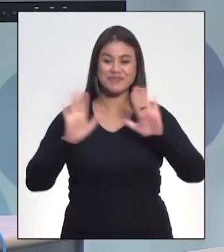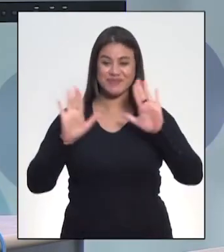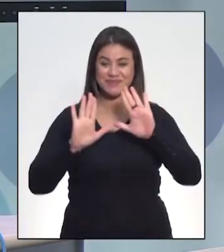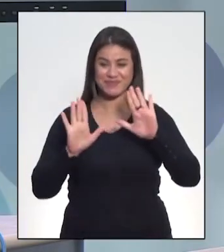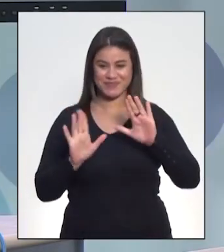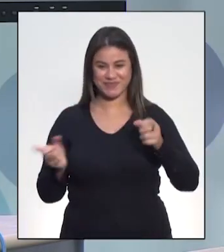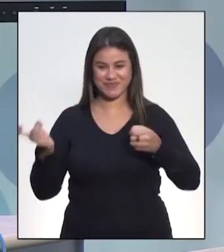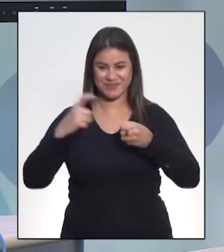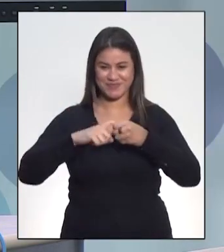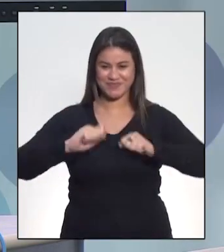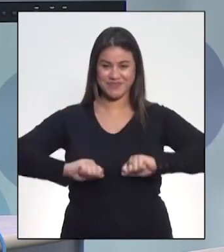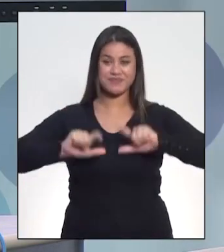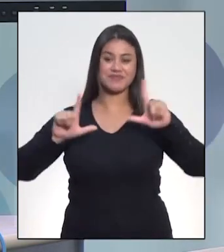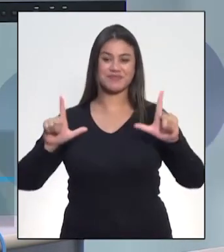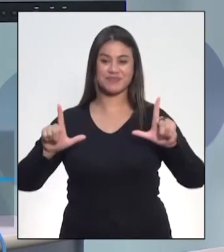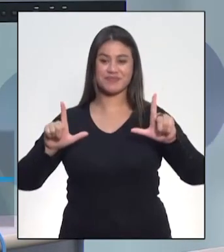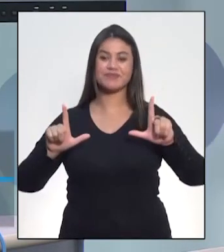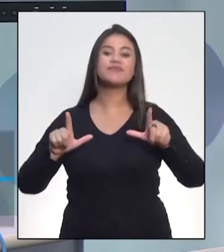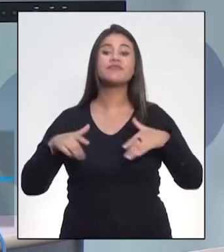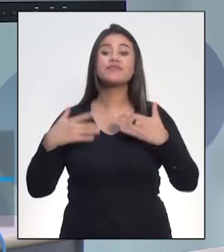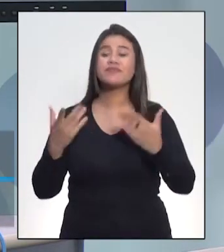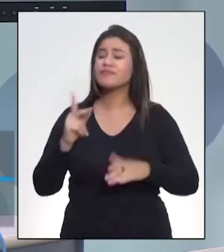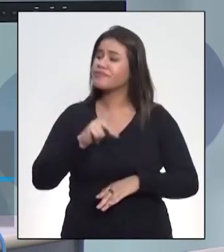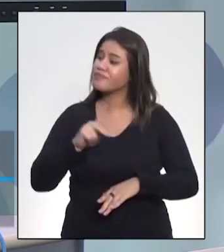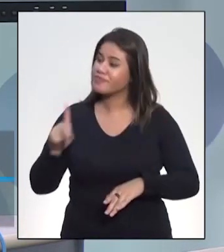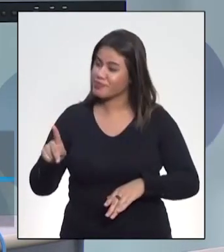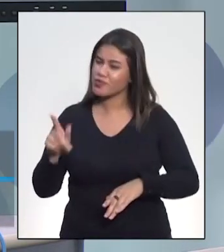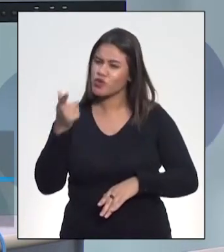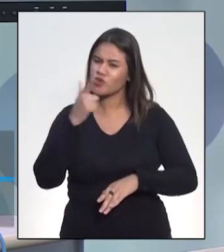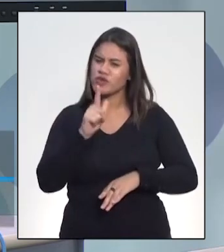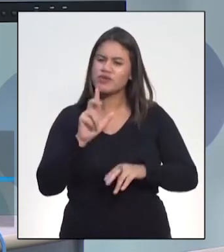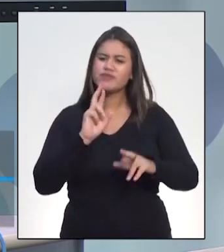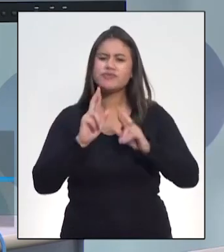Olá, voltamos. E aí, professora Inês, eles conseguiram